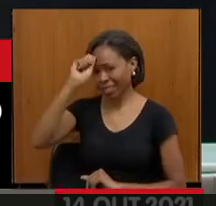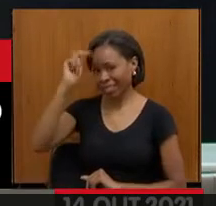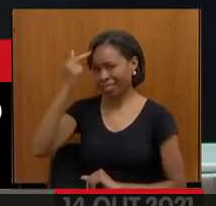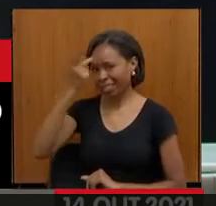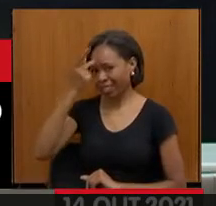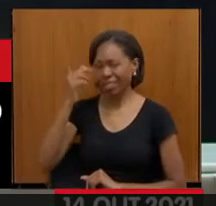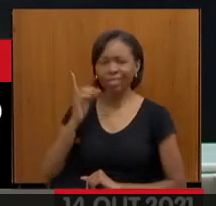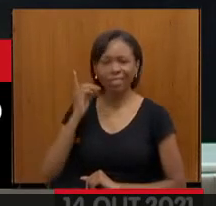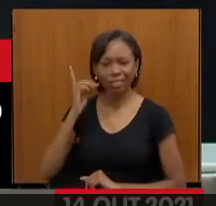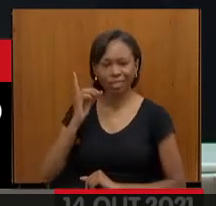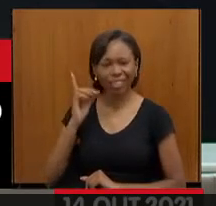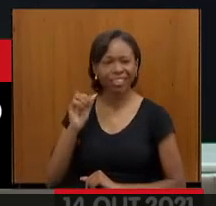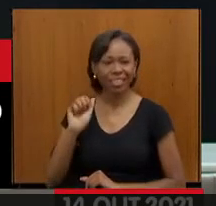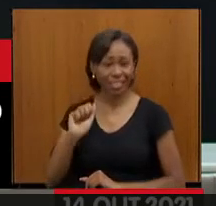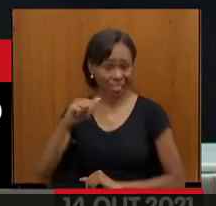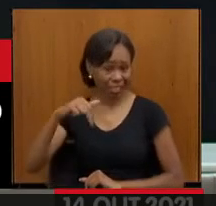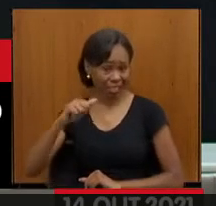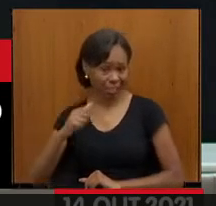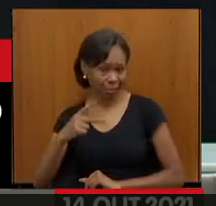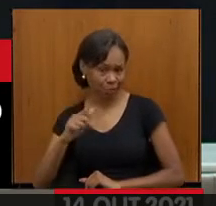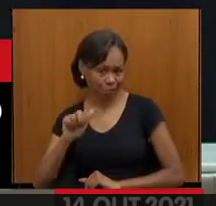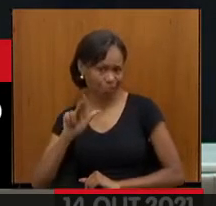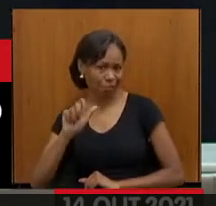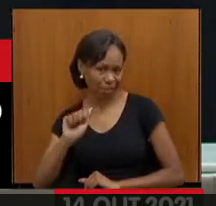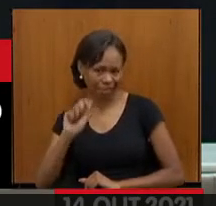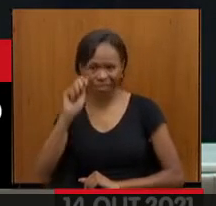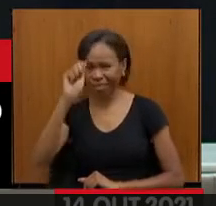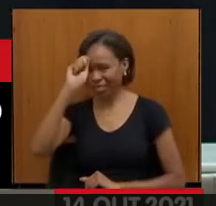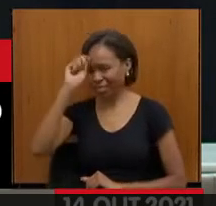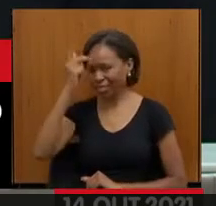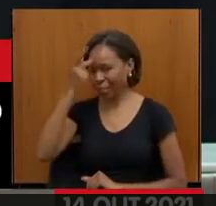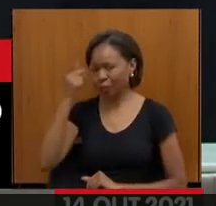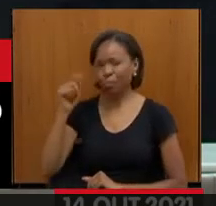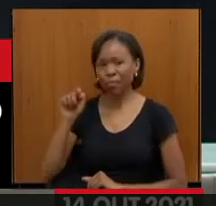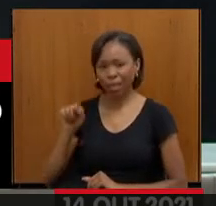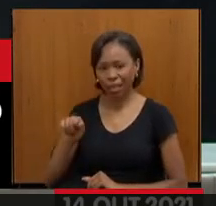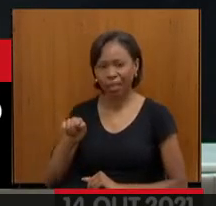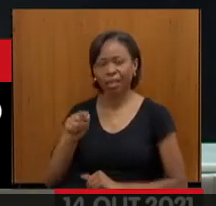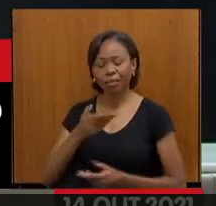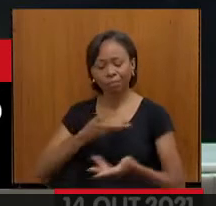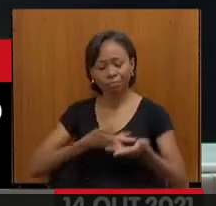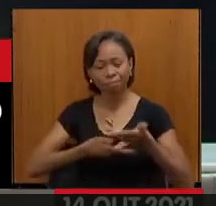tem, cuja comissão também tem, se relaciona diretamente